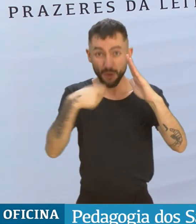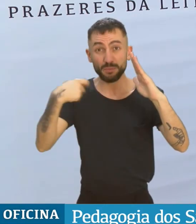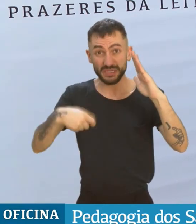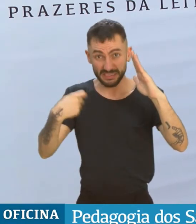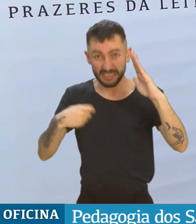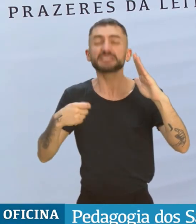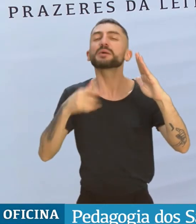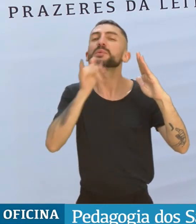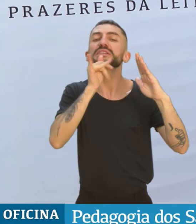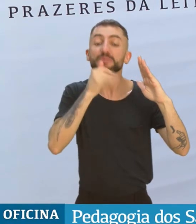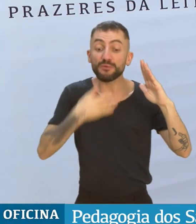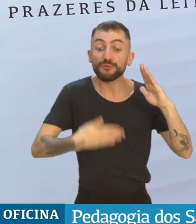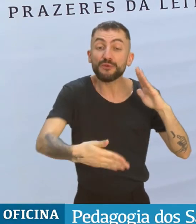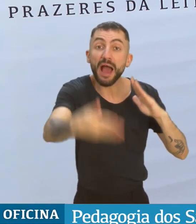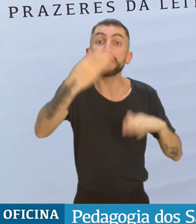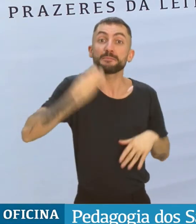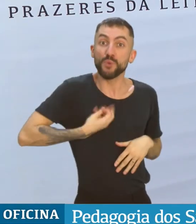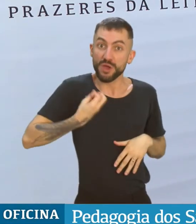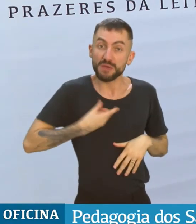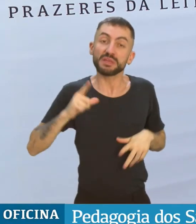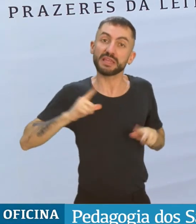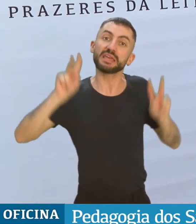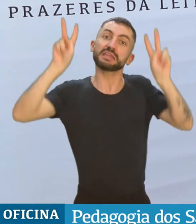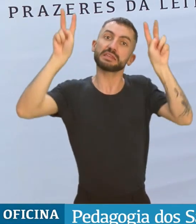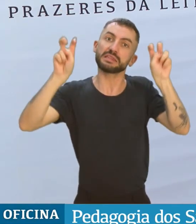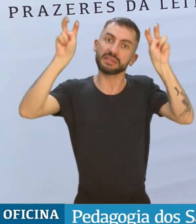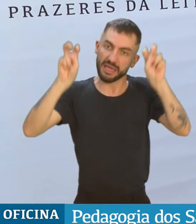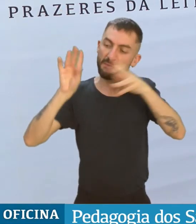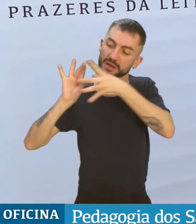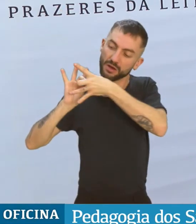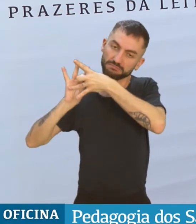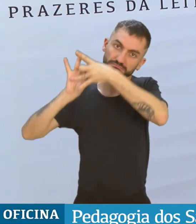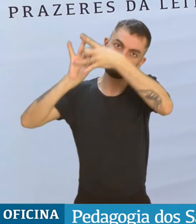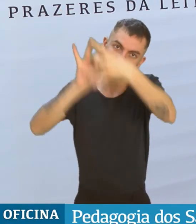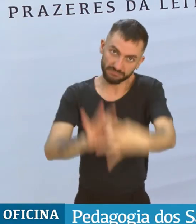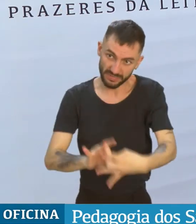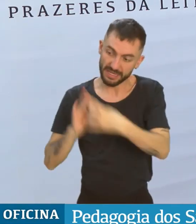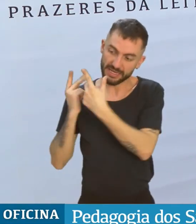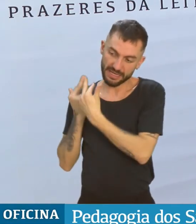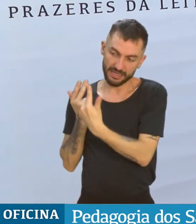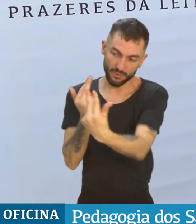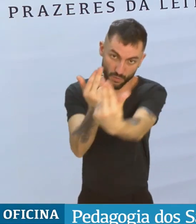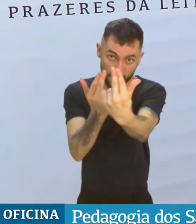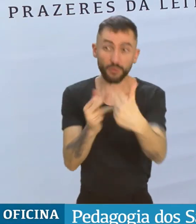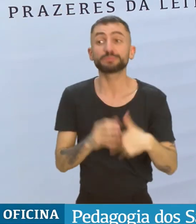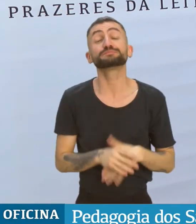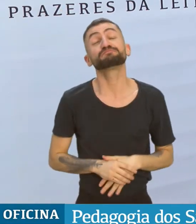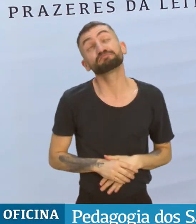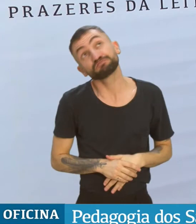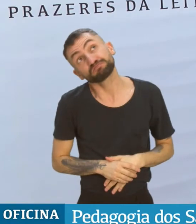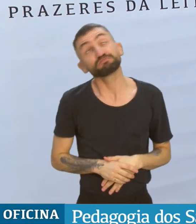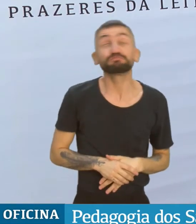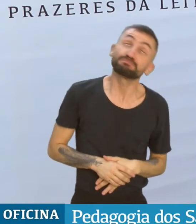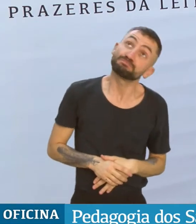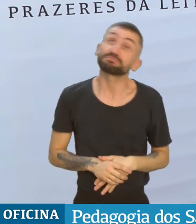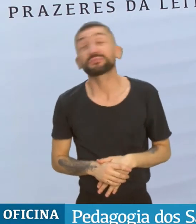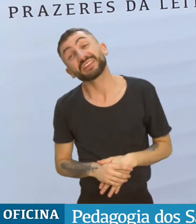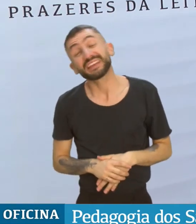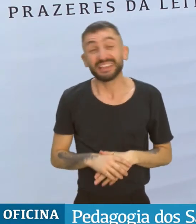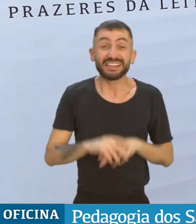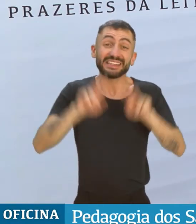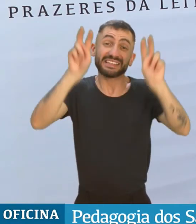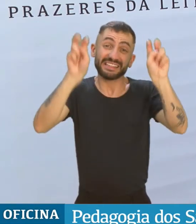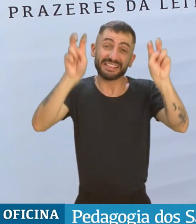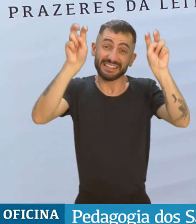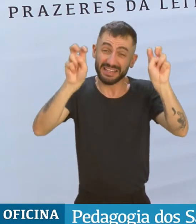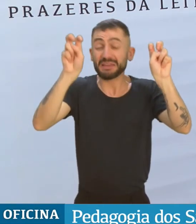tema? Os poemas e textos devem ter a mesma temática? O sarau ter um título ou um só tema,